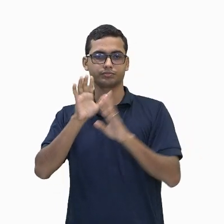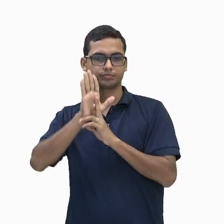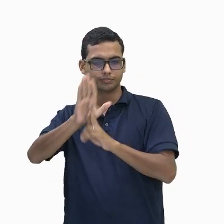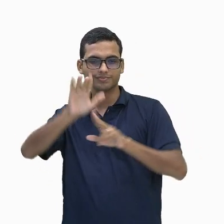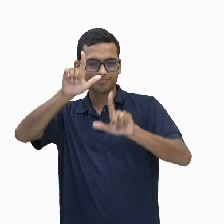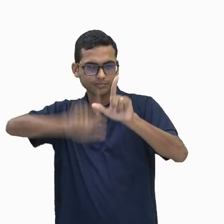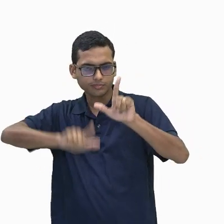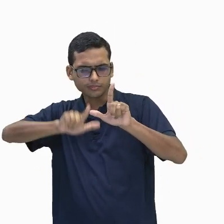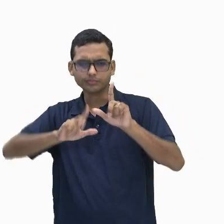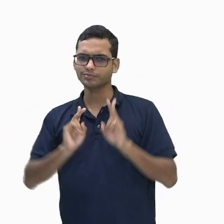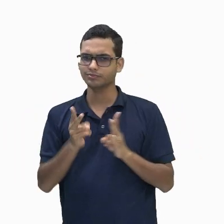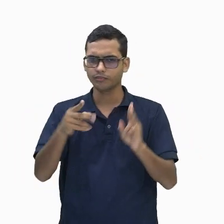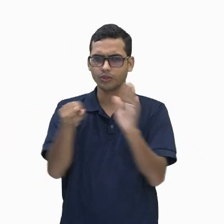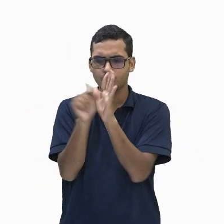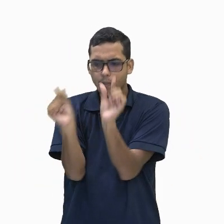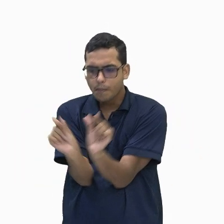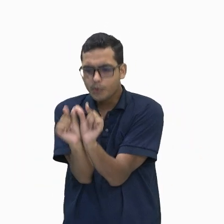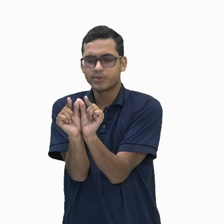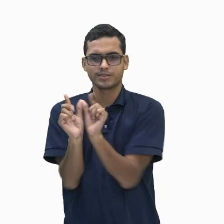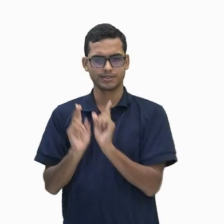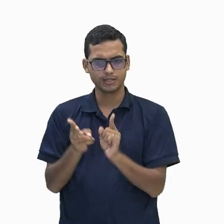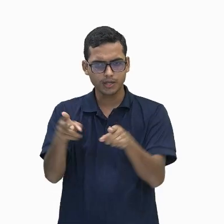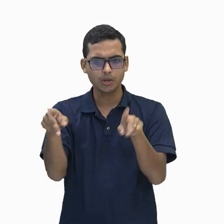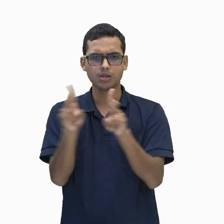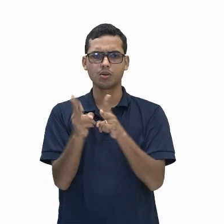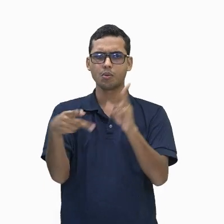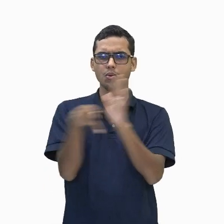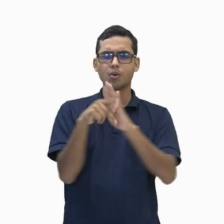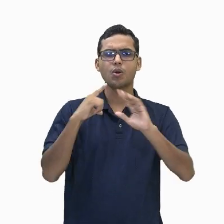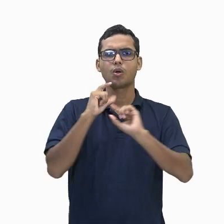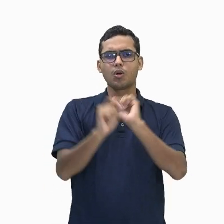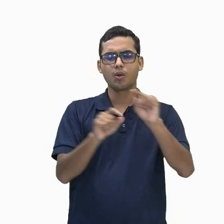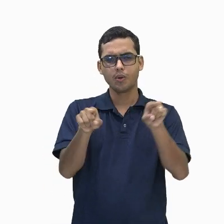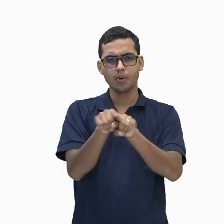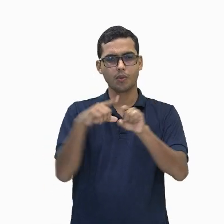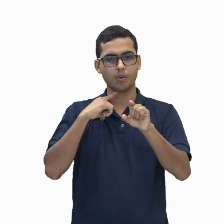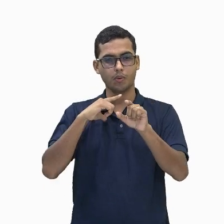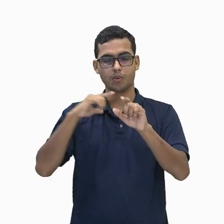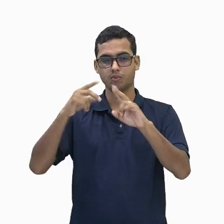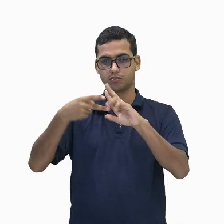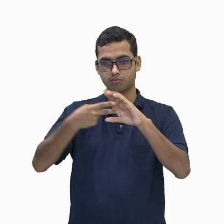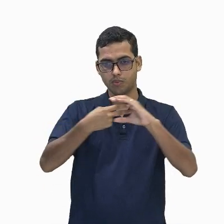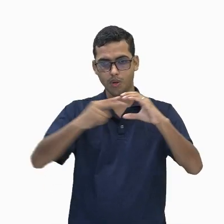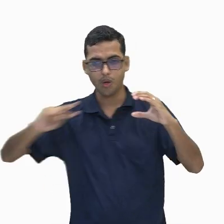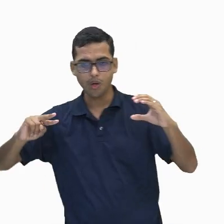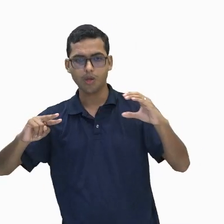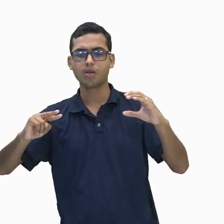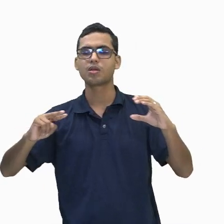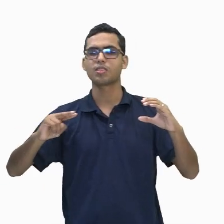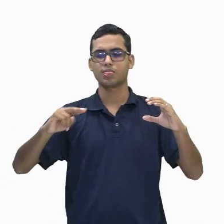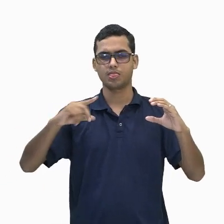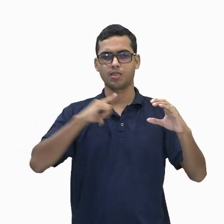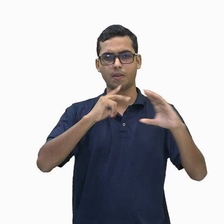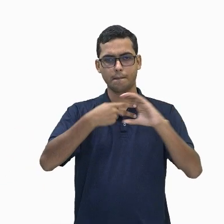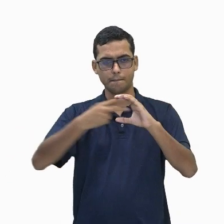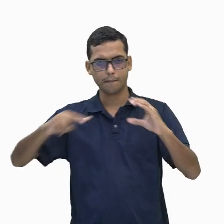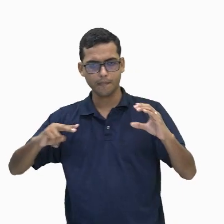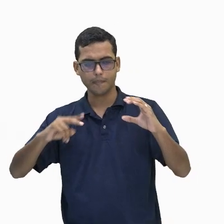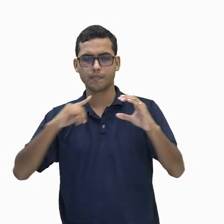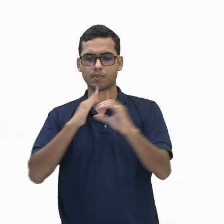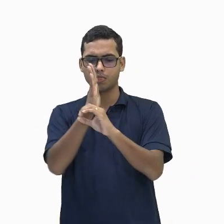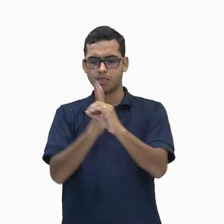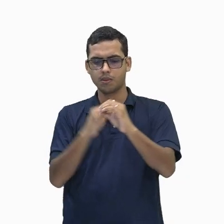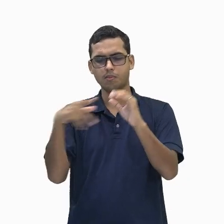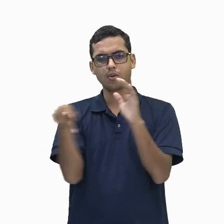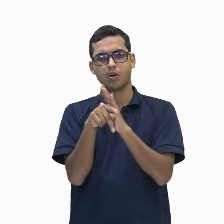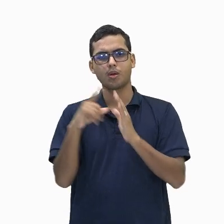sempre em dupla, porque os genes, nós herdamos eles lá em dupla, metade do pai, metade da mãe. É